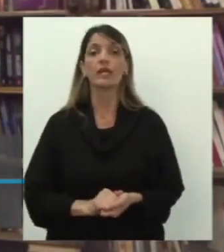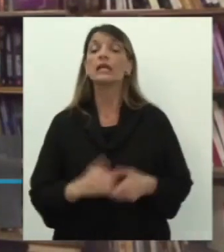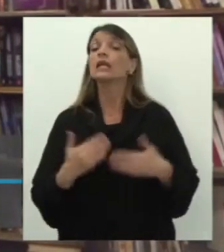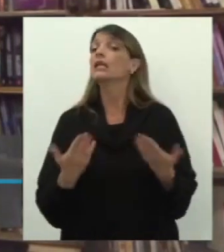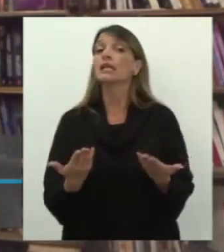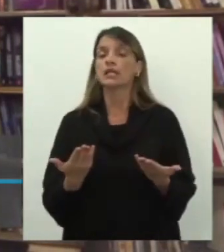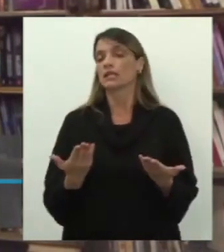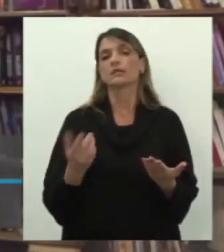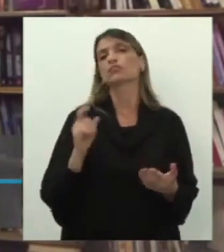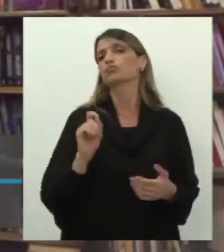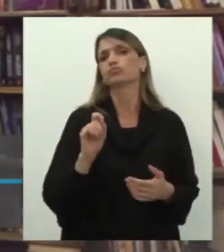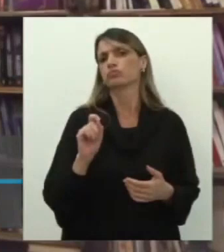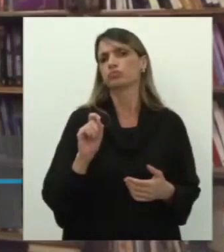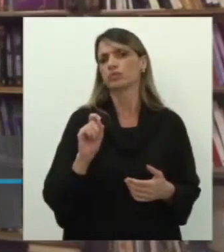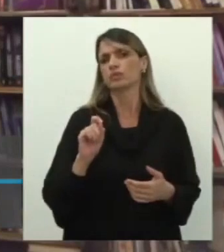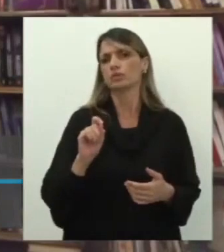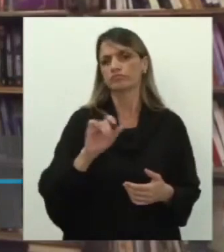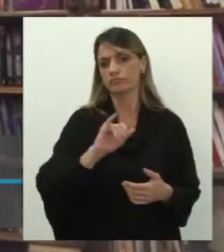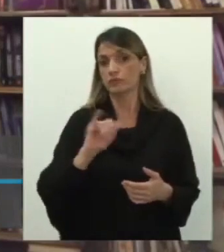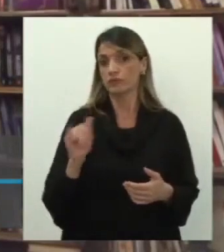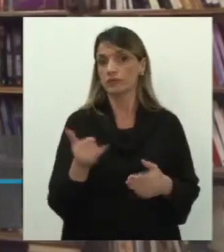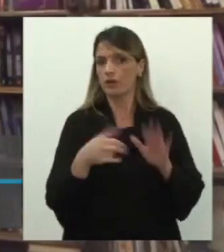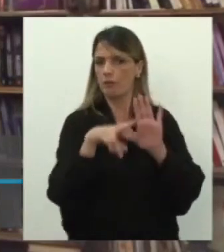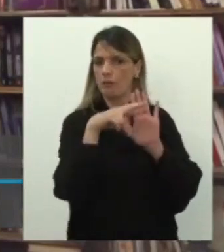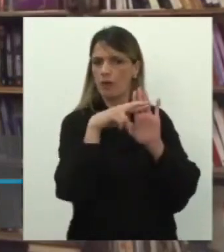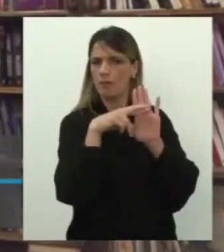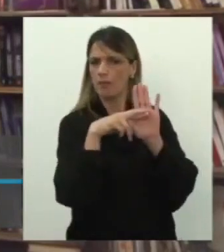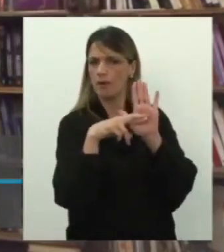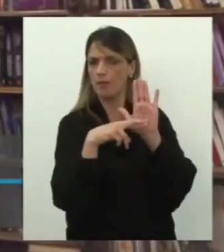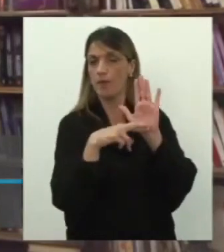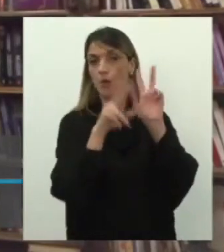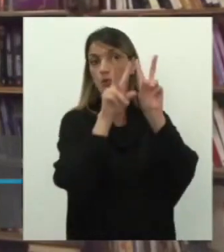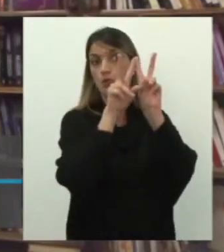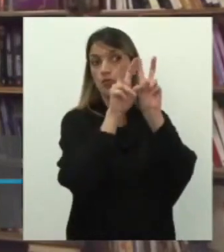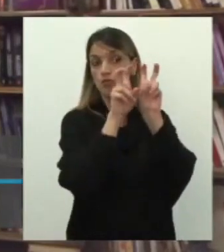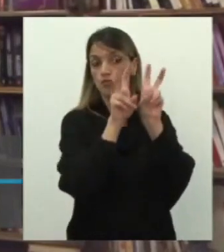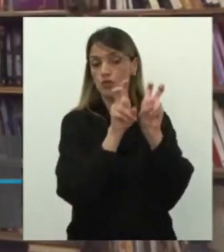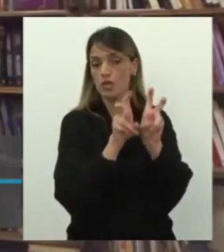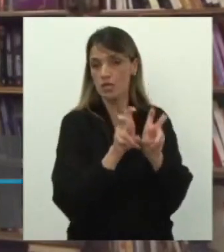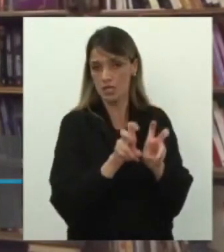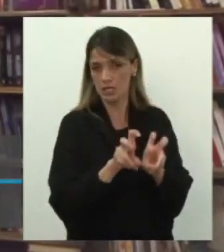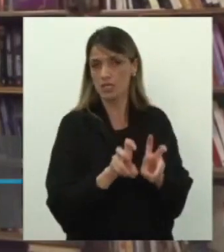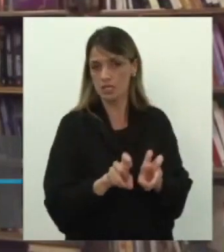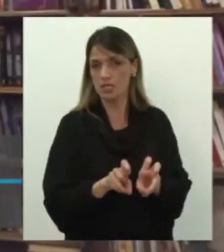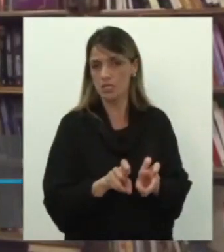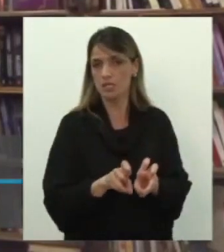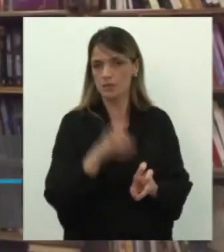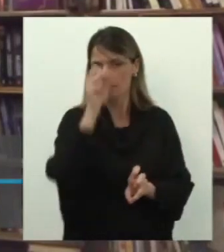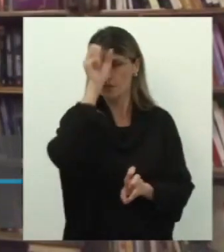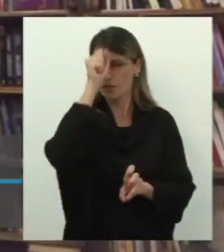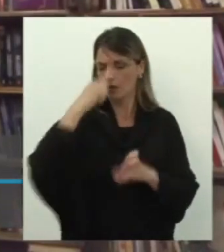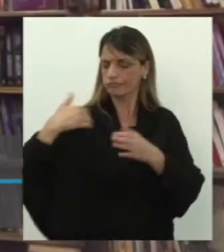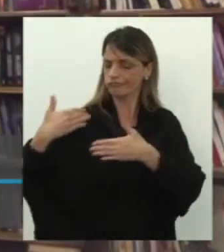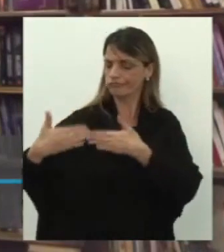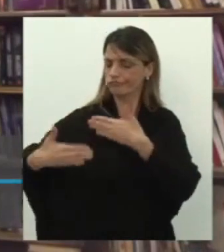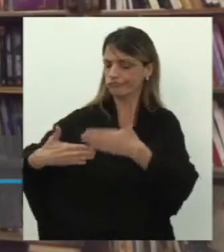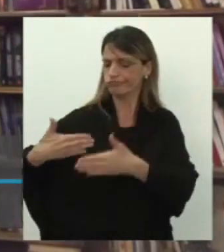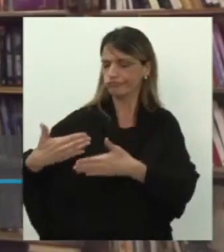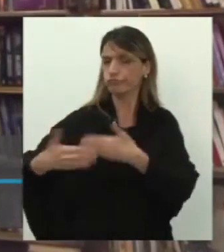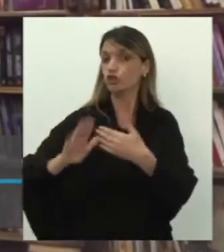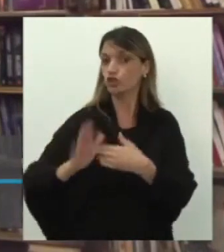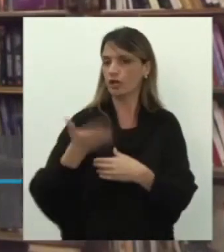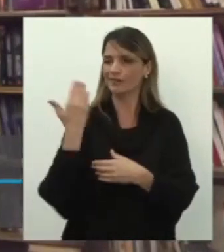aproveitamos para criar roteiros já com os temas e etapas de aprendizagem que nós estávamos trabalhando